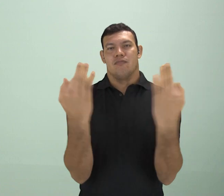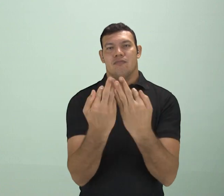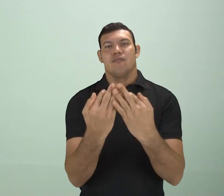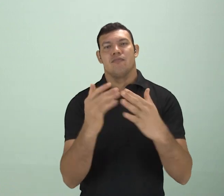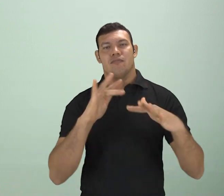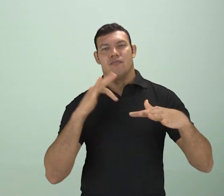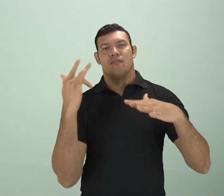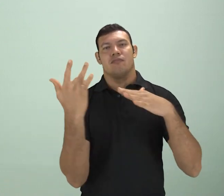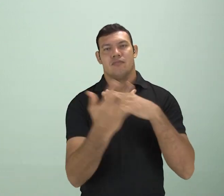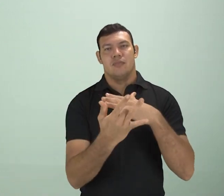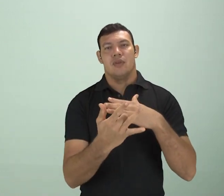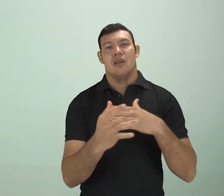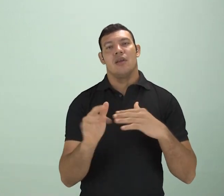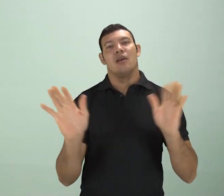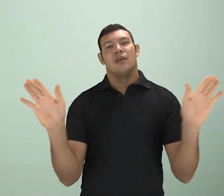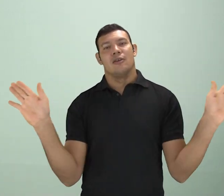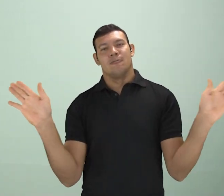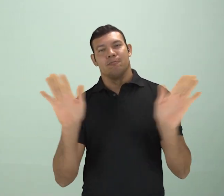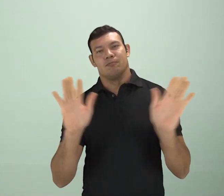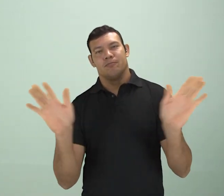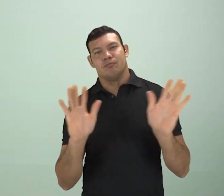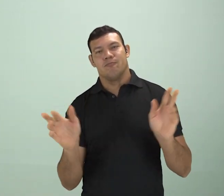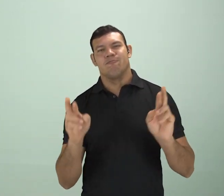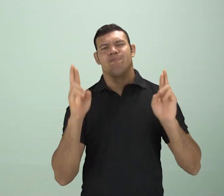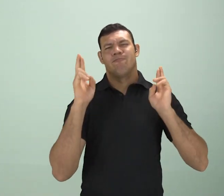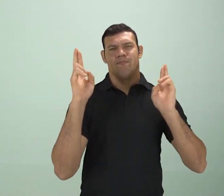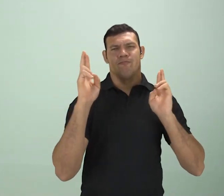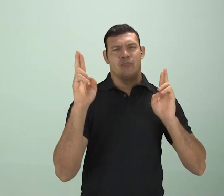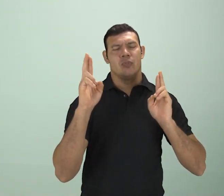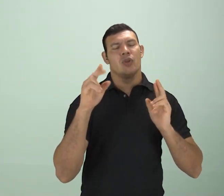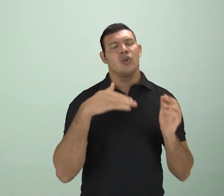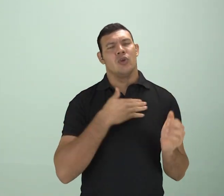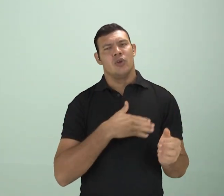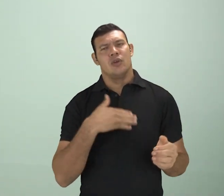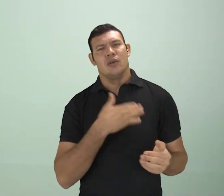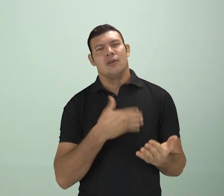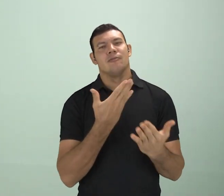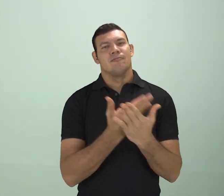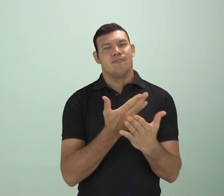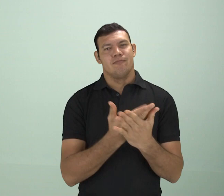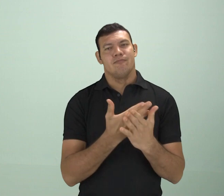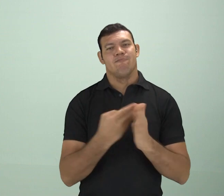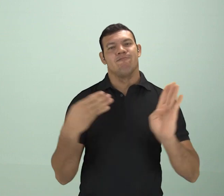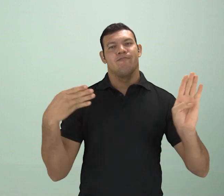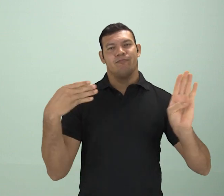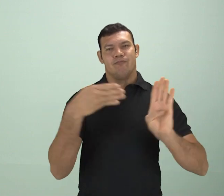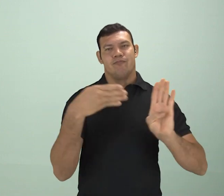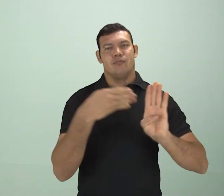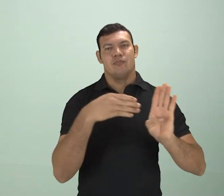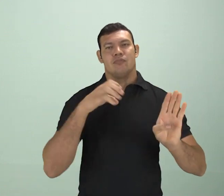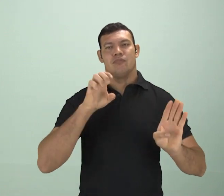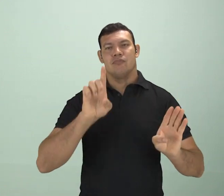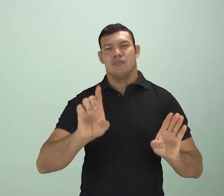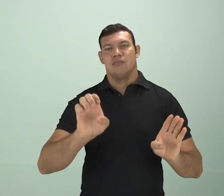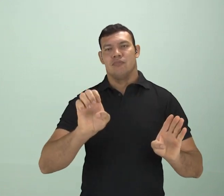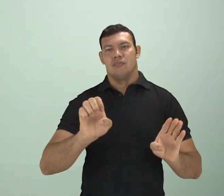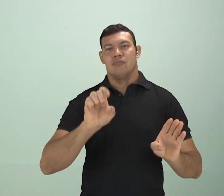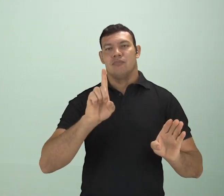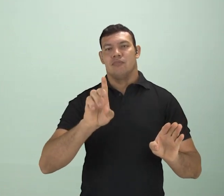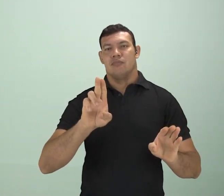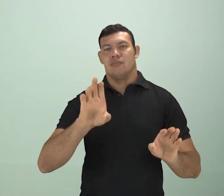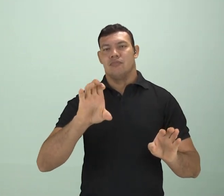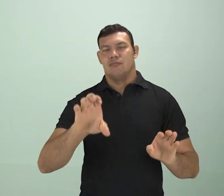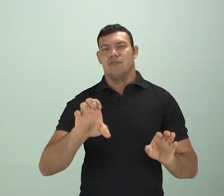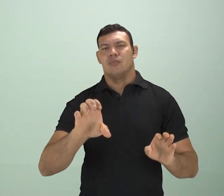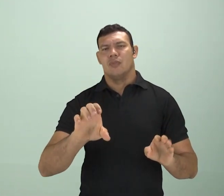Eu me despeço por aqui. Espero que você tenha gostado da aula. Não se esqueça de acessar a nossa plataforma Eduque para ter acesso a